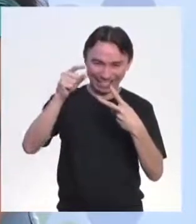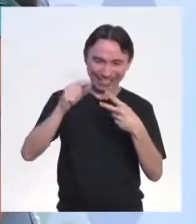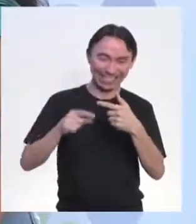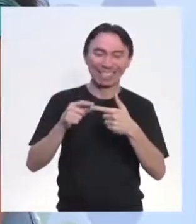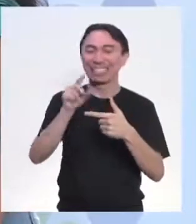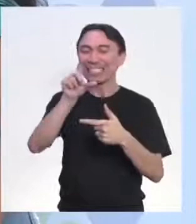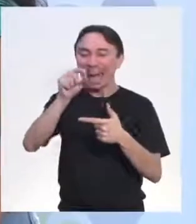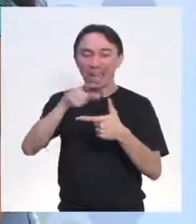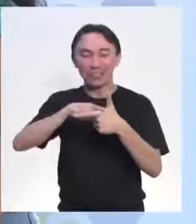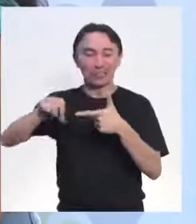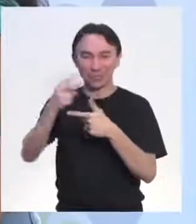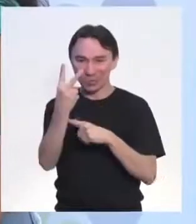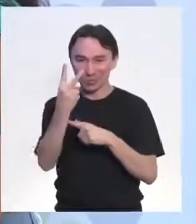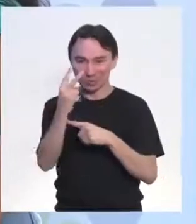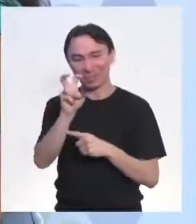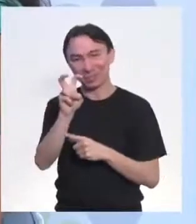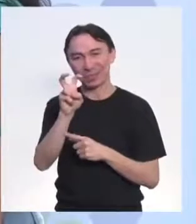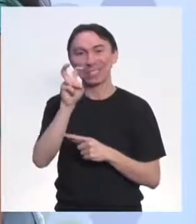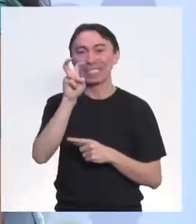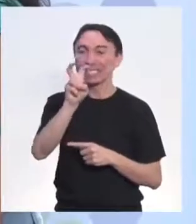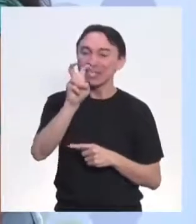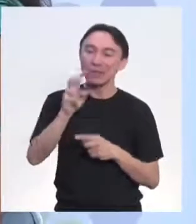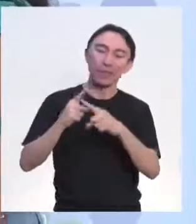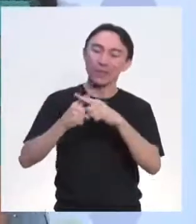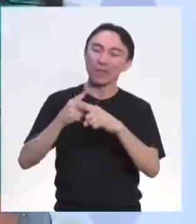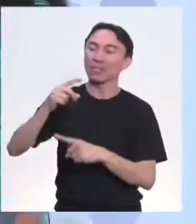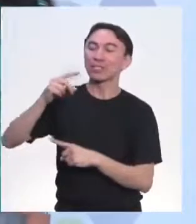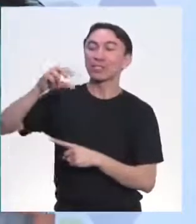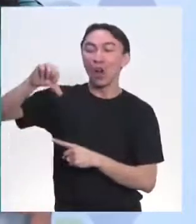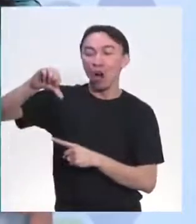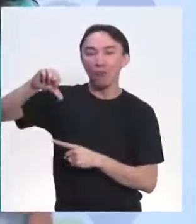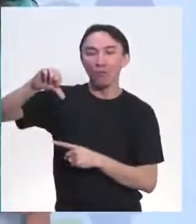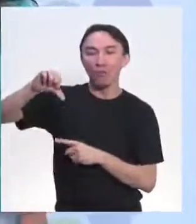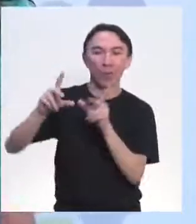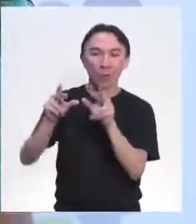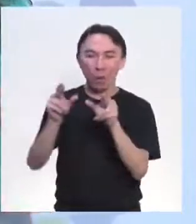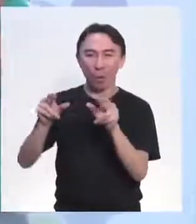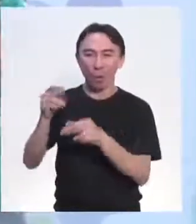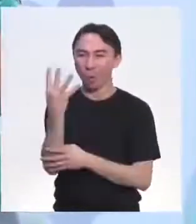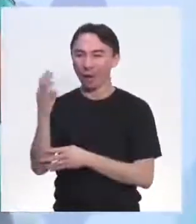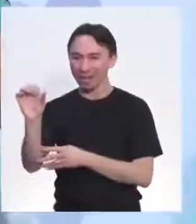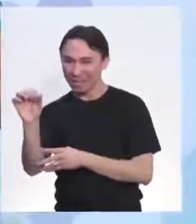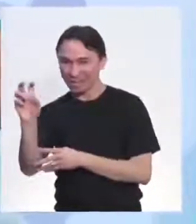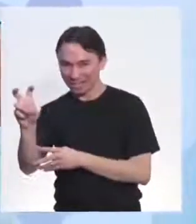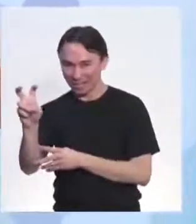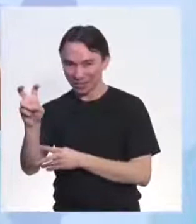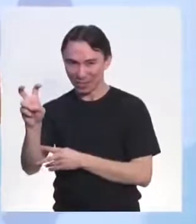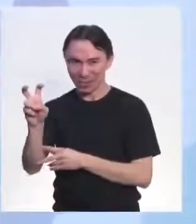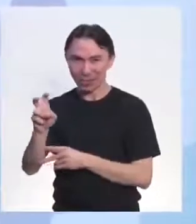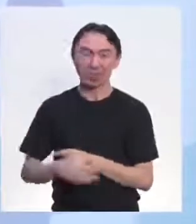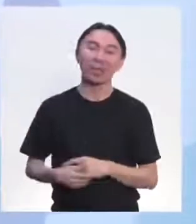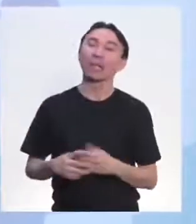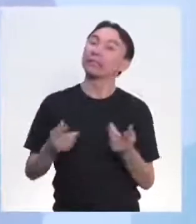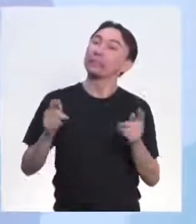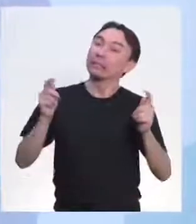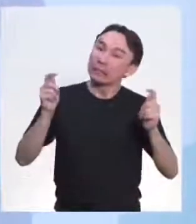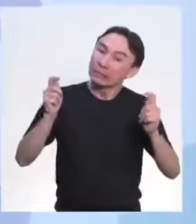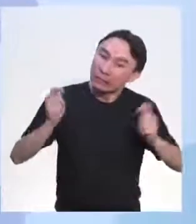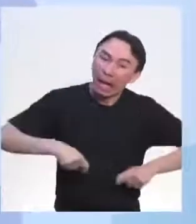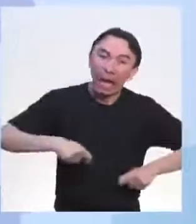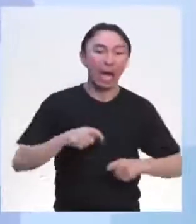E 5 vezes 9, 45. Isso significa que existem 45